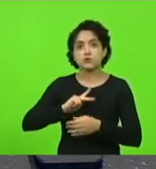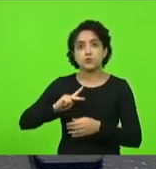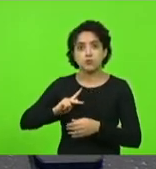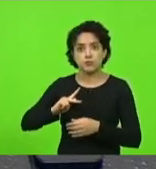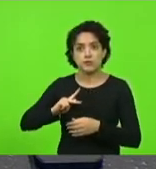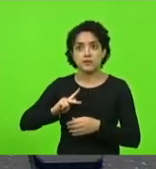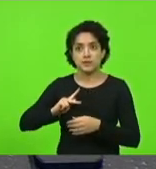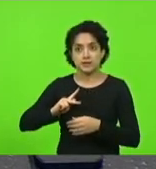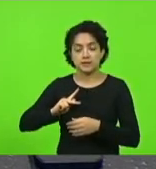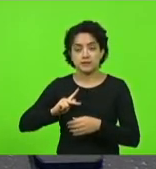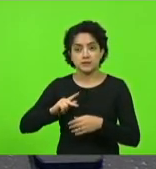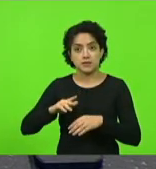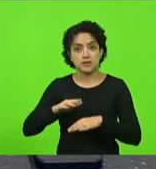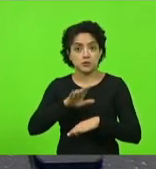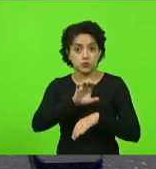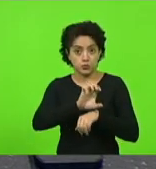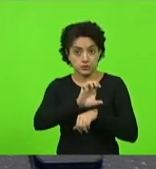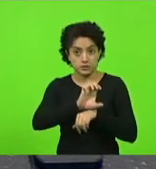do Estado,